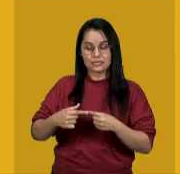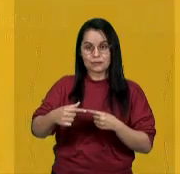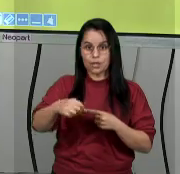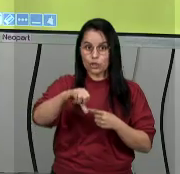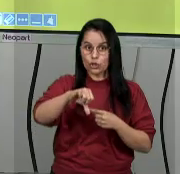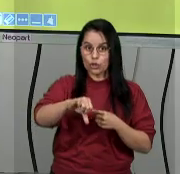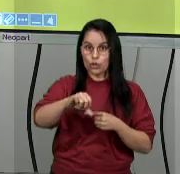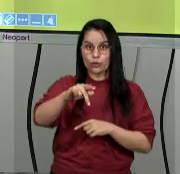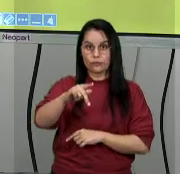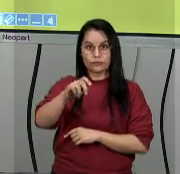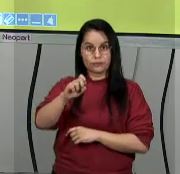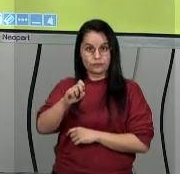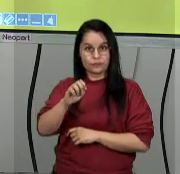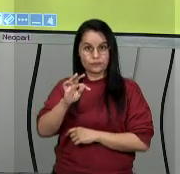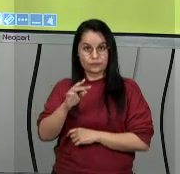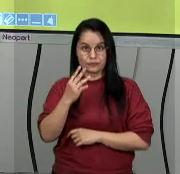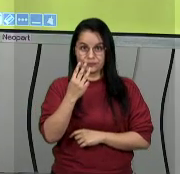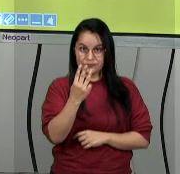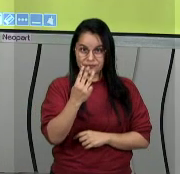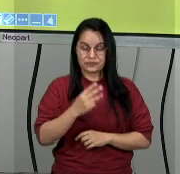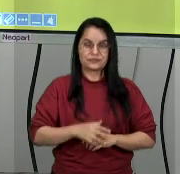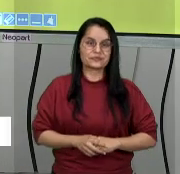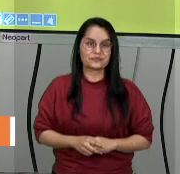PET 3.